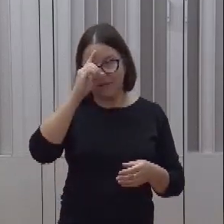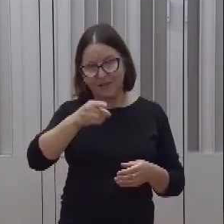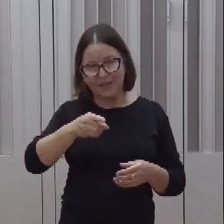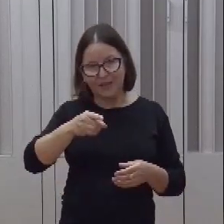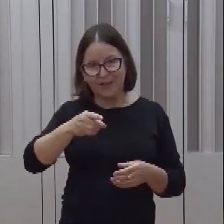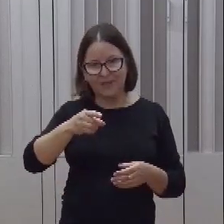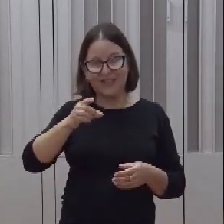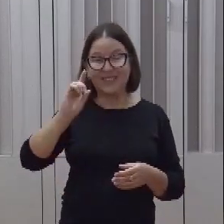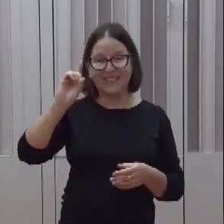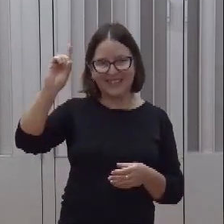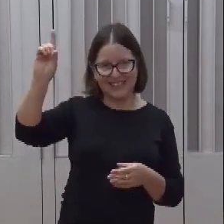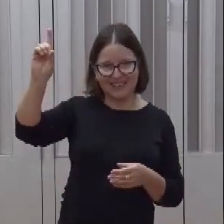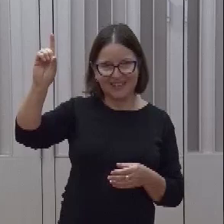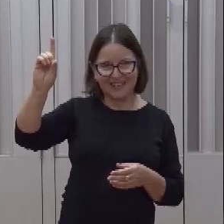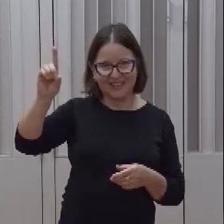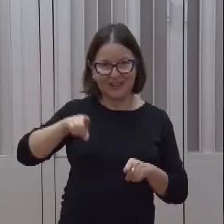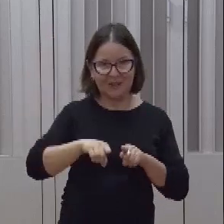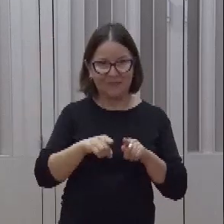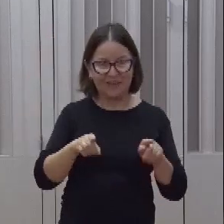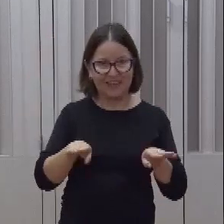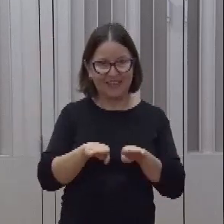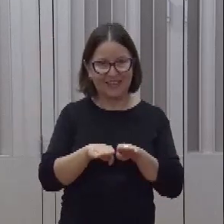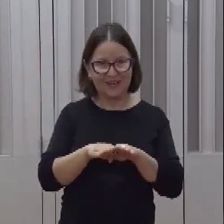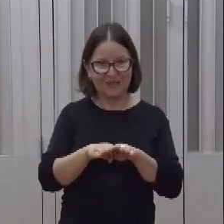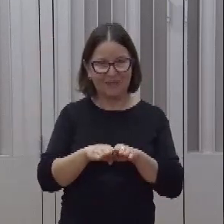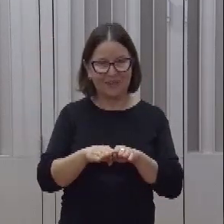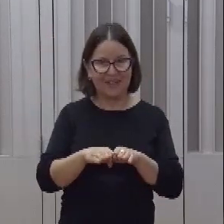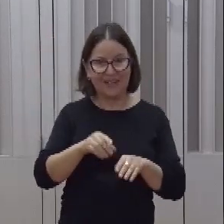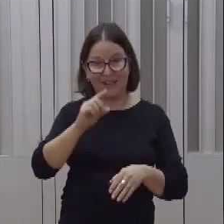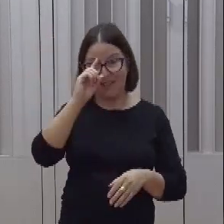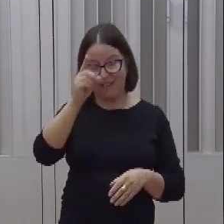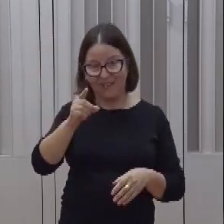também tem uma ordem ligada à nossa vontade.